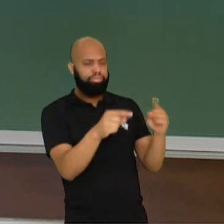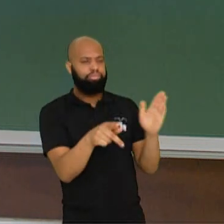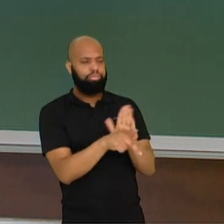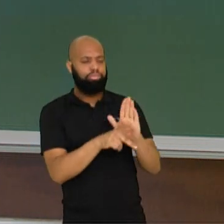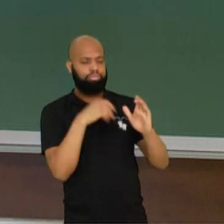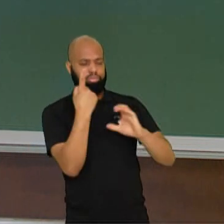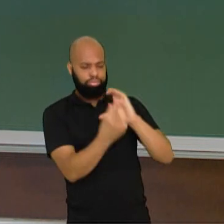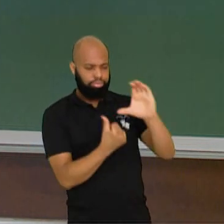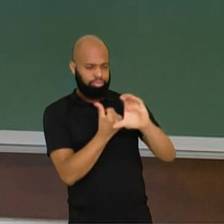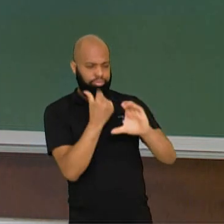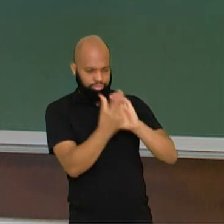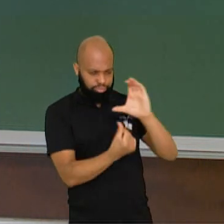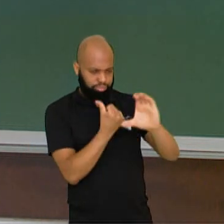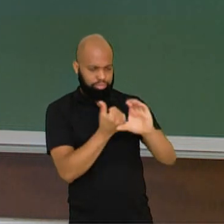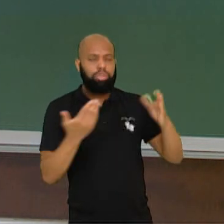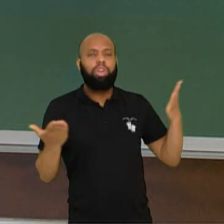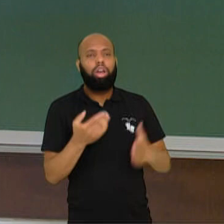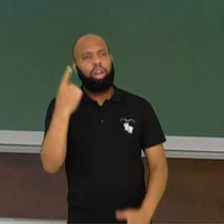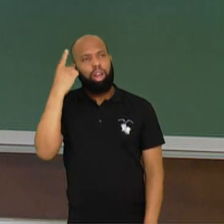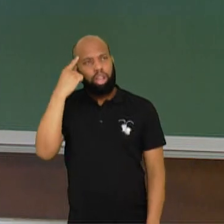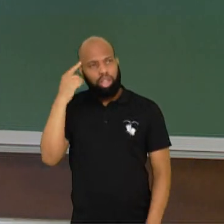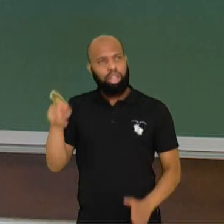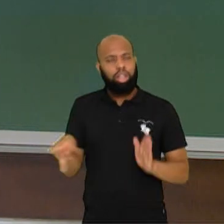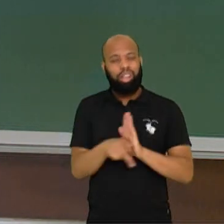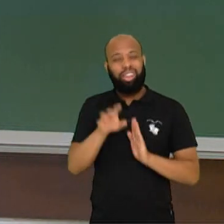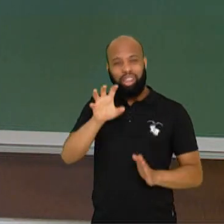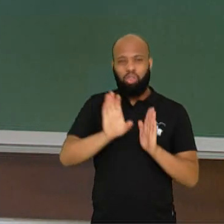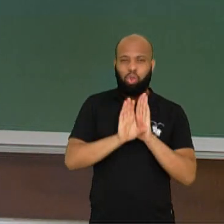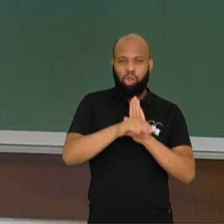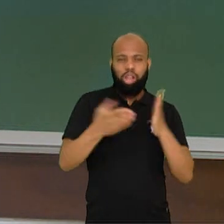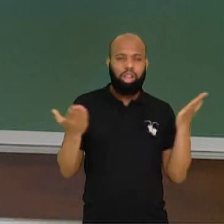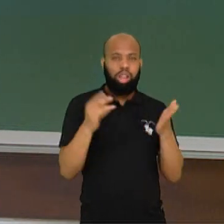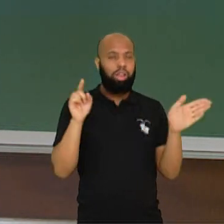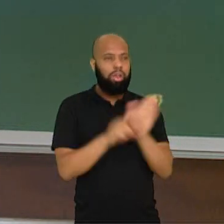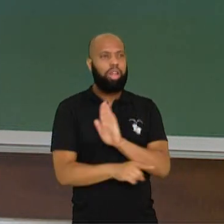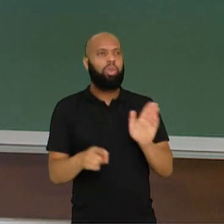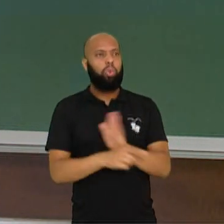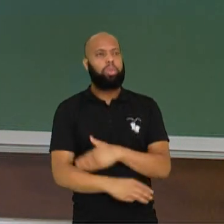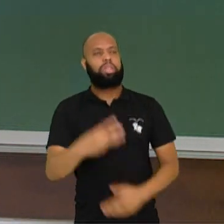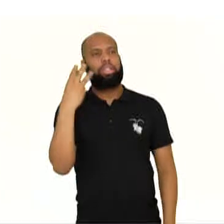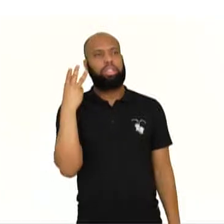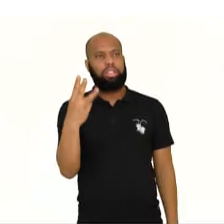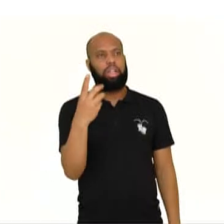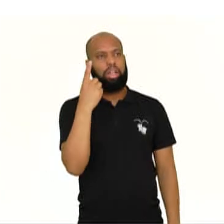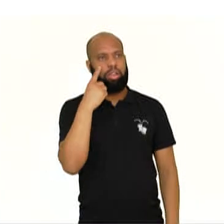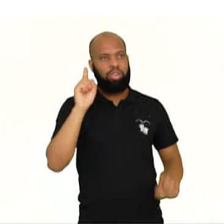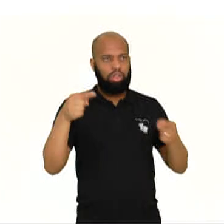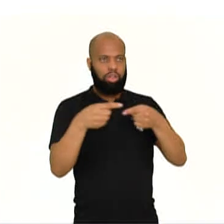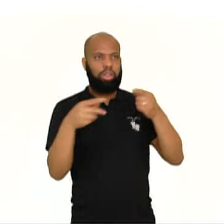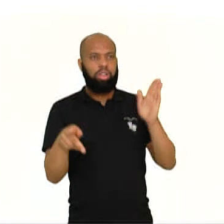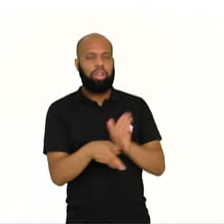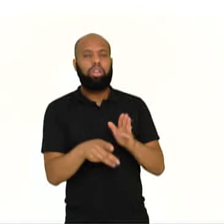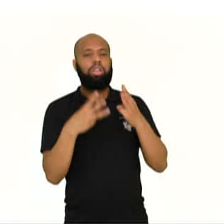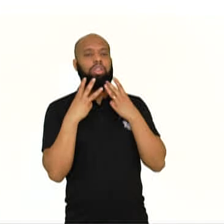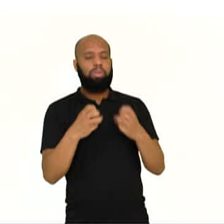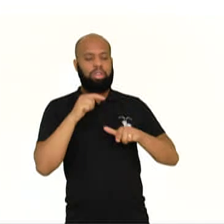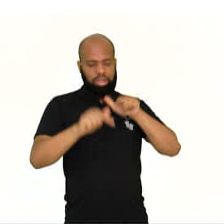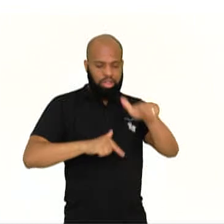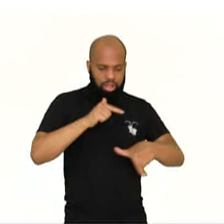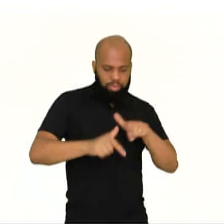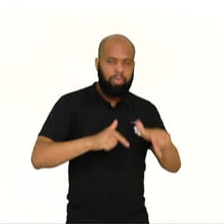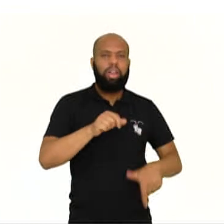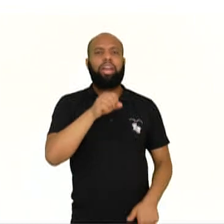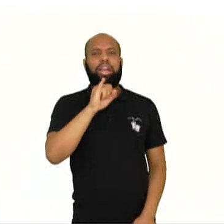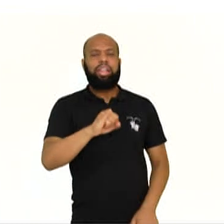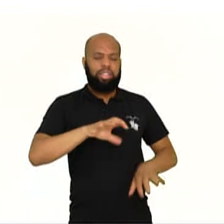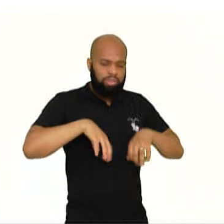ao capitalismo. Para a gente pensar esse conceito, vamos para o nosso terceiro quiz. De acordo com Marx, o trabalho, quando